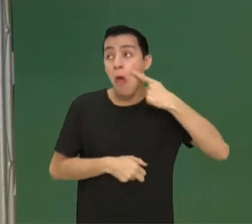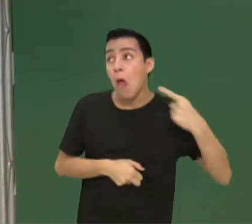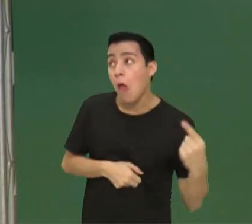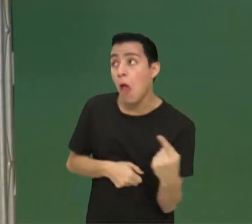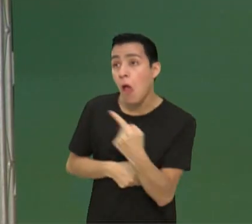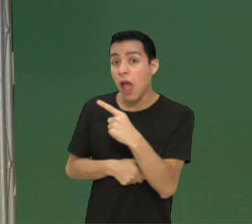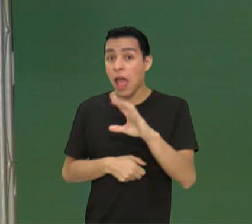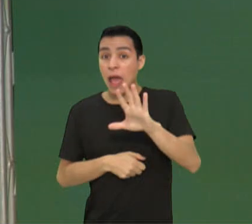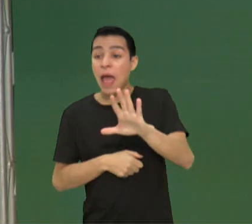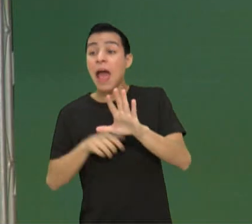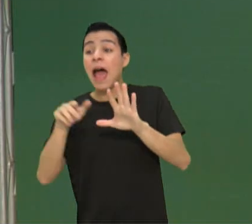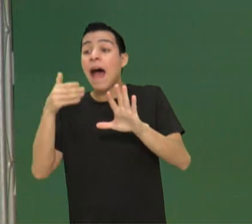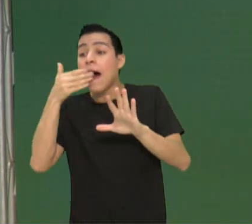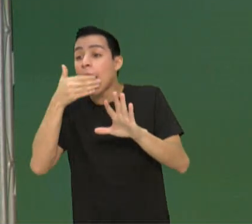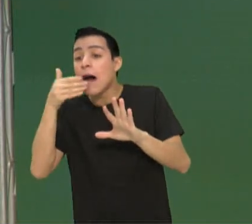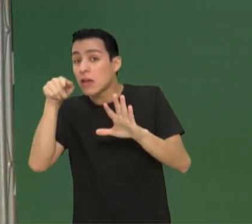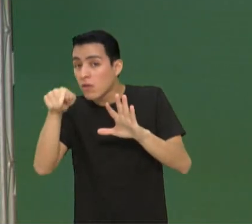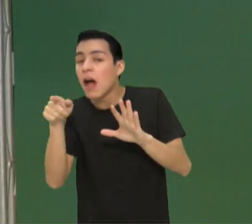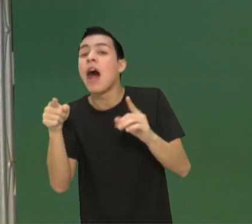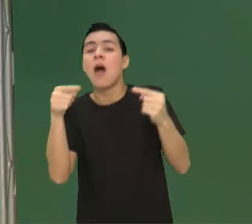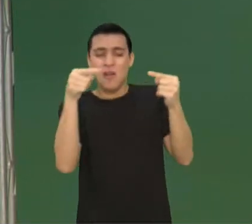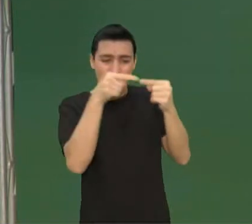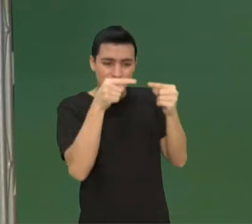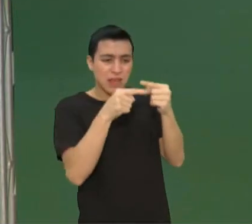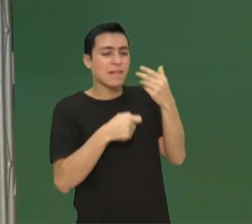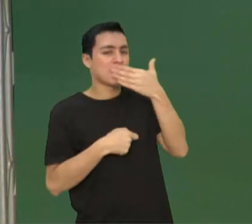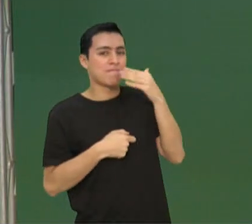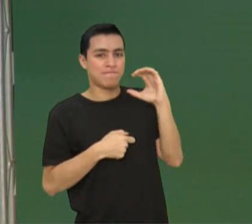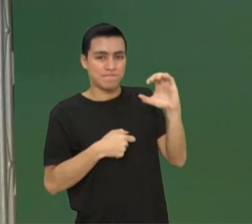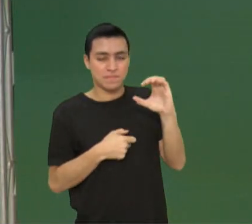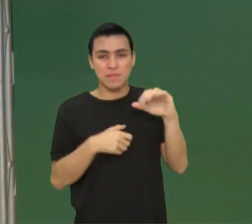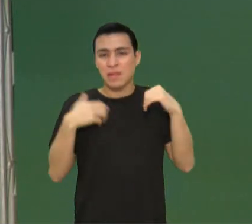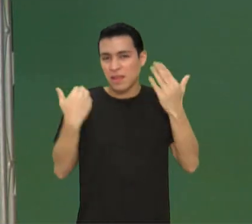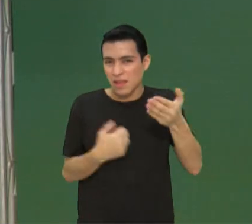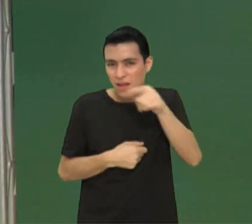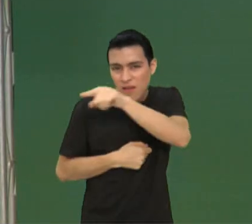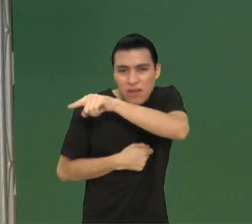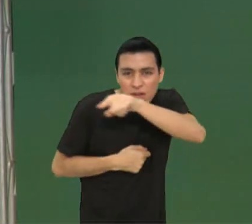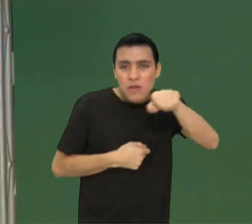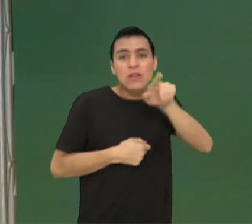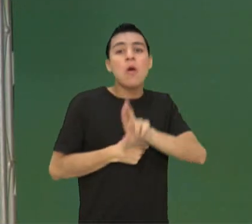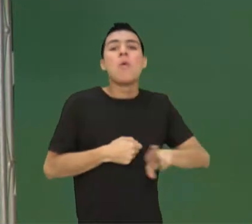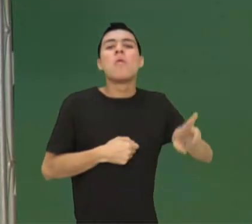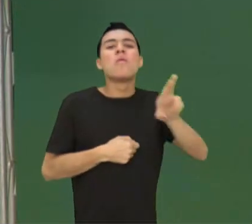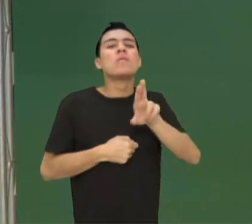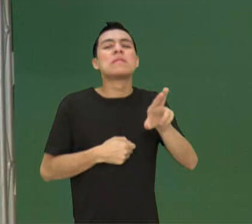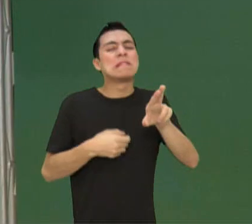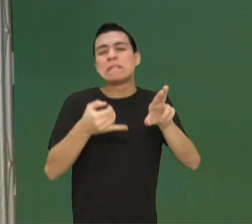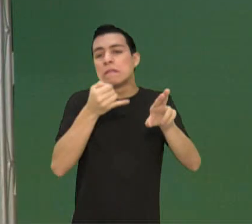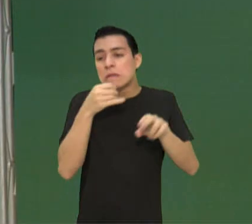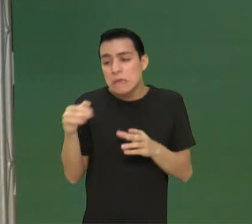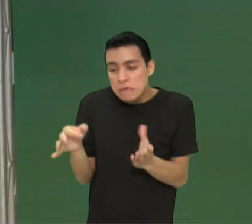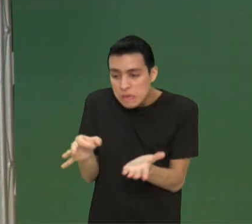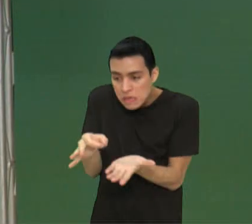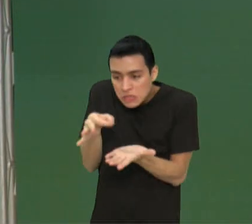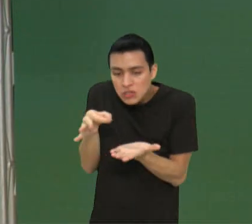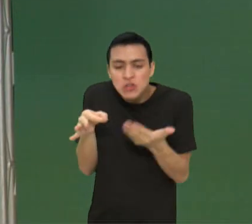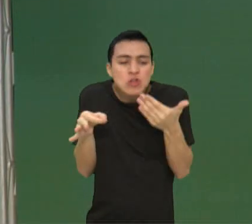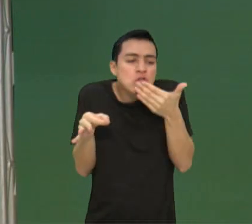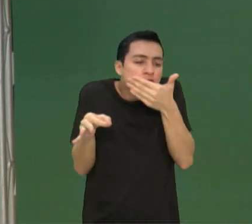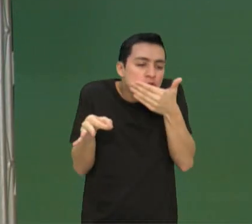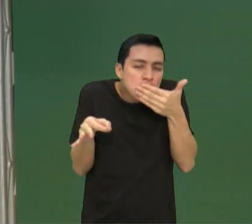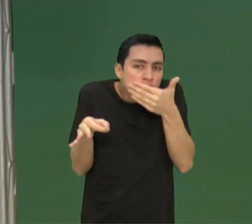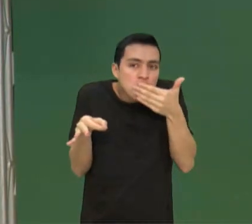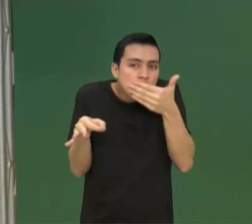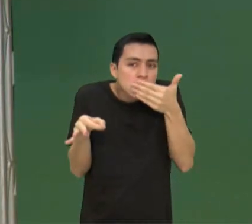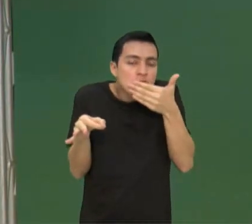Açúcar é sinônimo de carboidrato. Então, o açúcar branco que você usa para adoçar, ele é o quê?